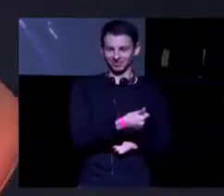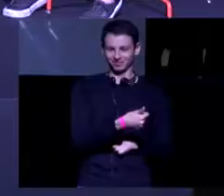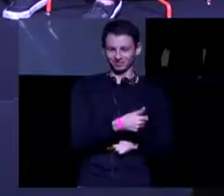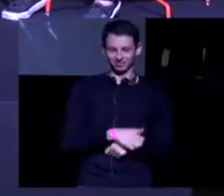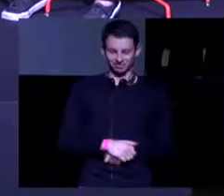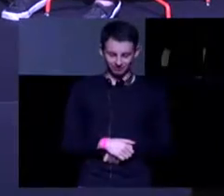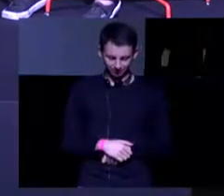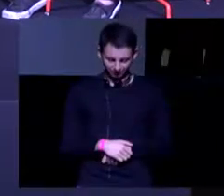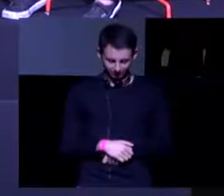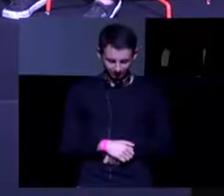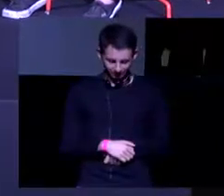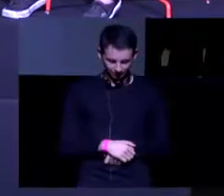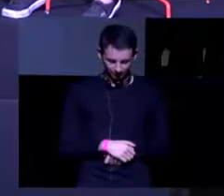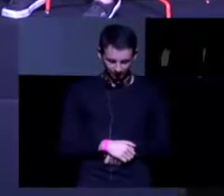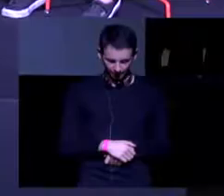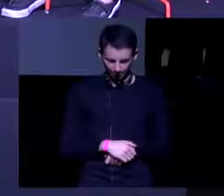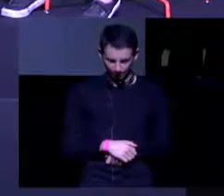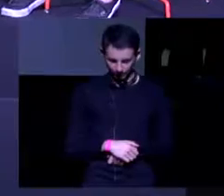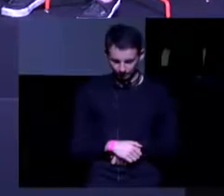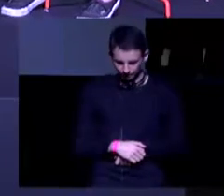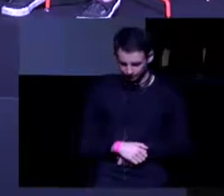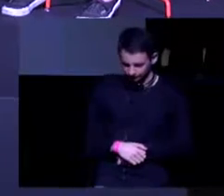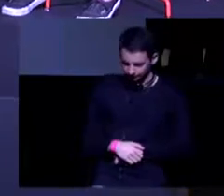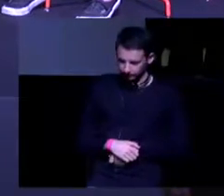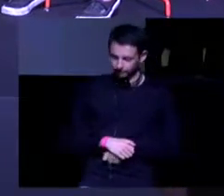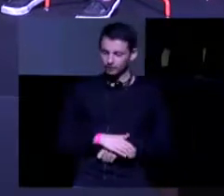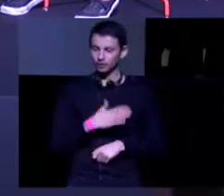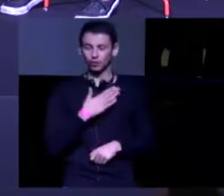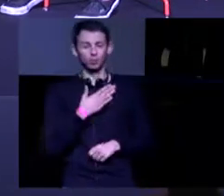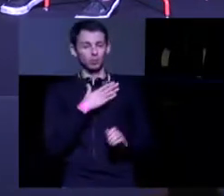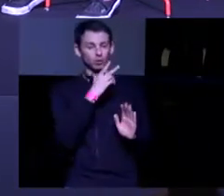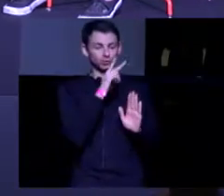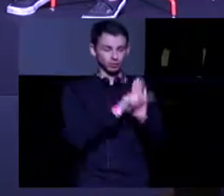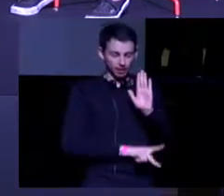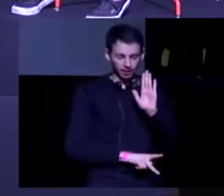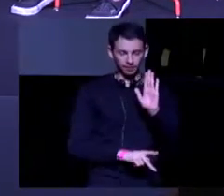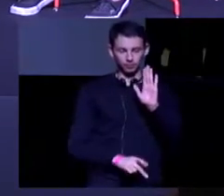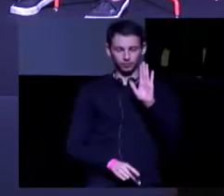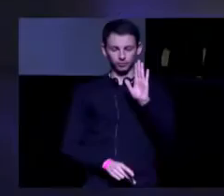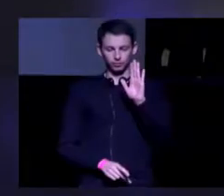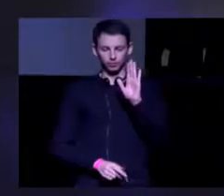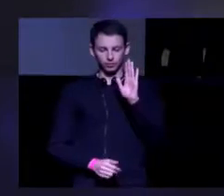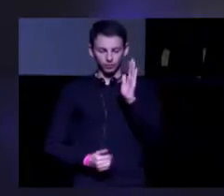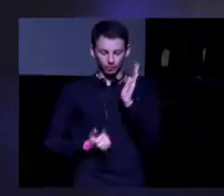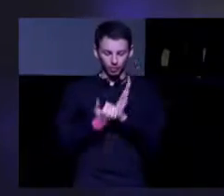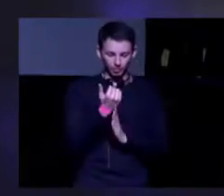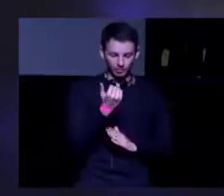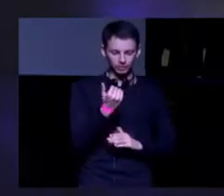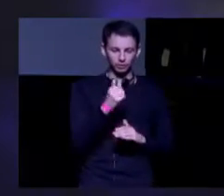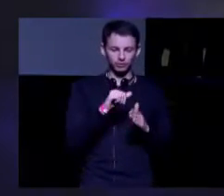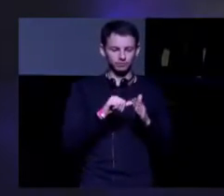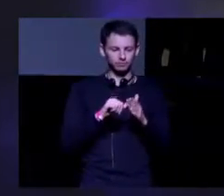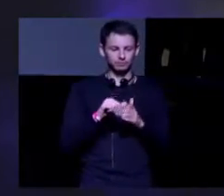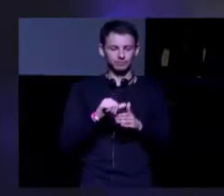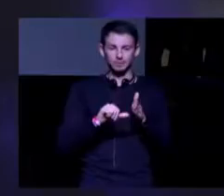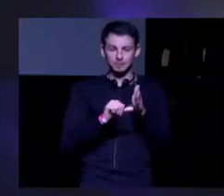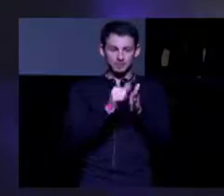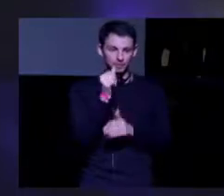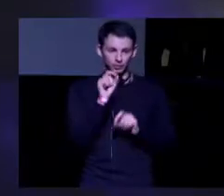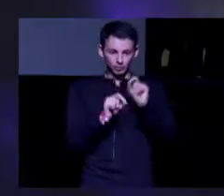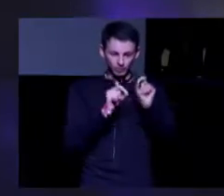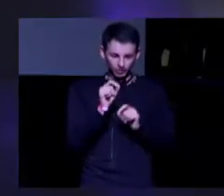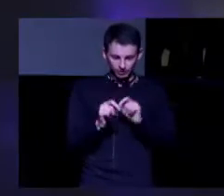Queria falar um pouco, o Pimp My Carroça, ele nasceu de um crowdfunding, que foi a nossa primeira edição grande. Ela veio